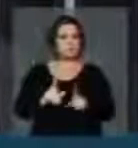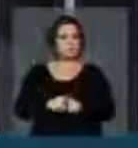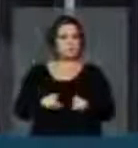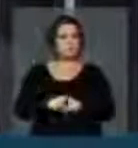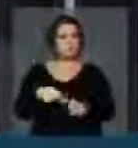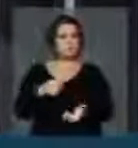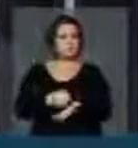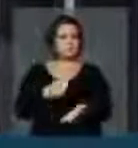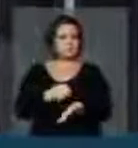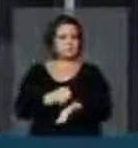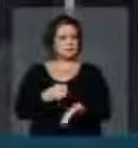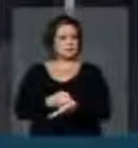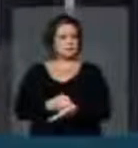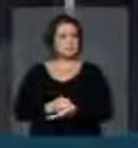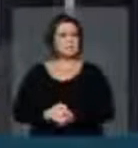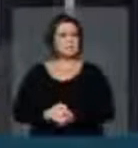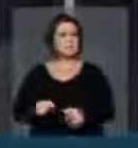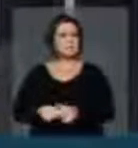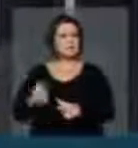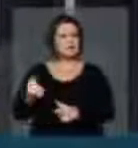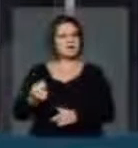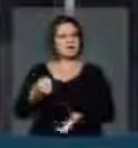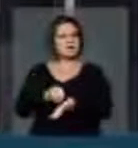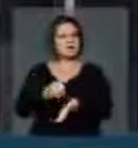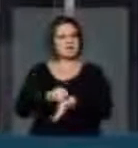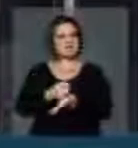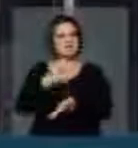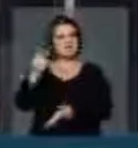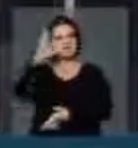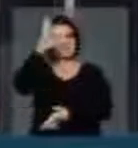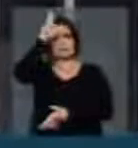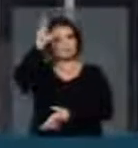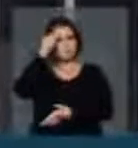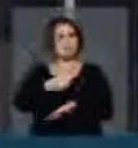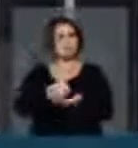pressionando, assaltando as prefeituras e os empresários do Estado de Alagoas.